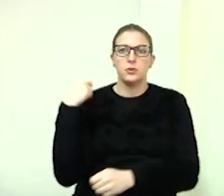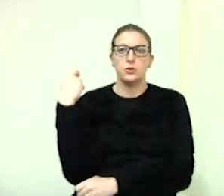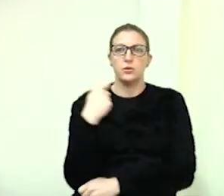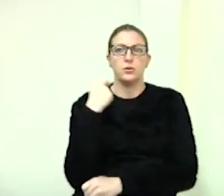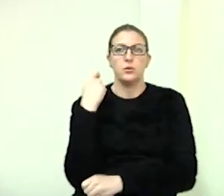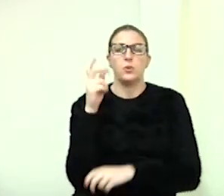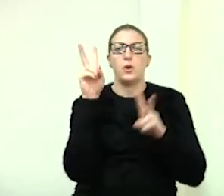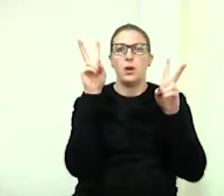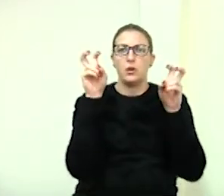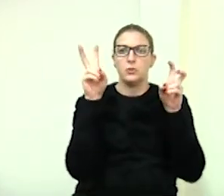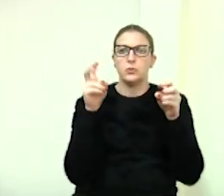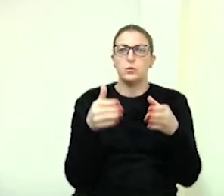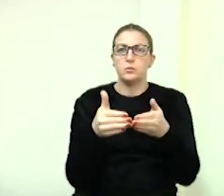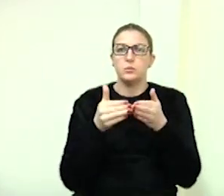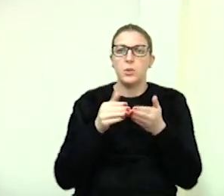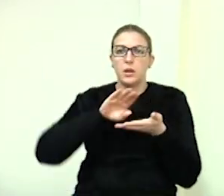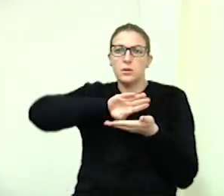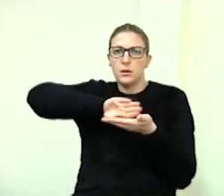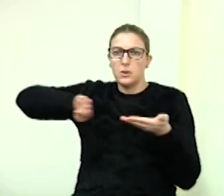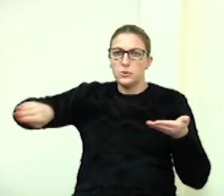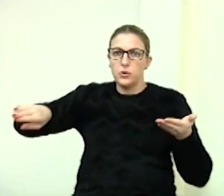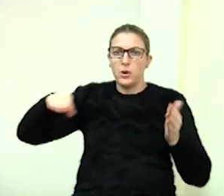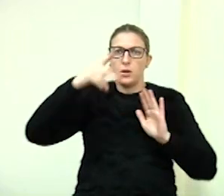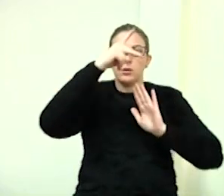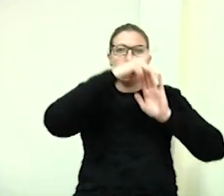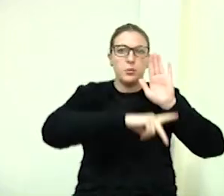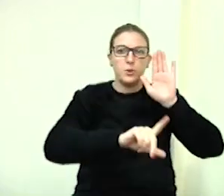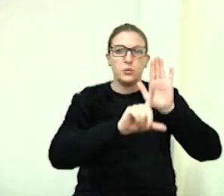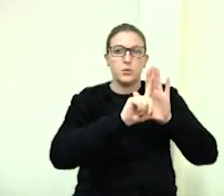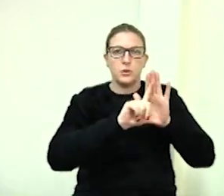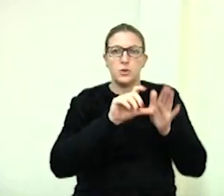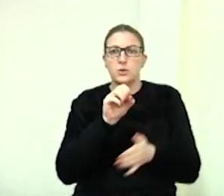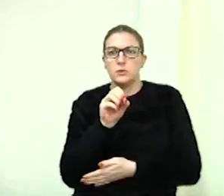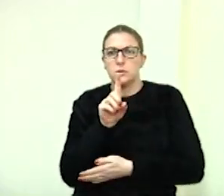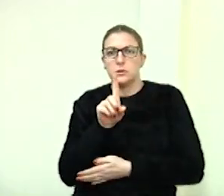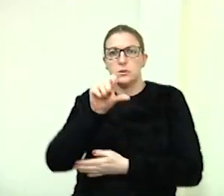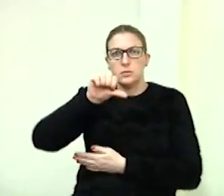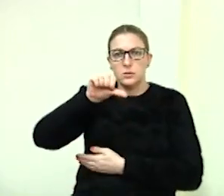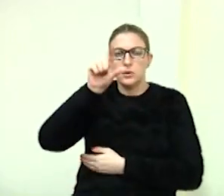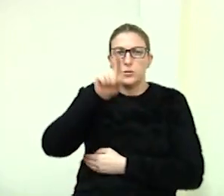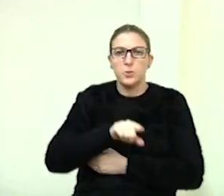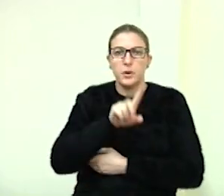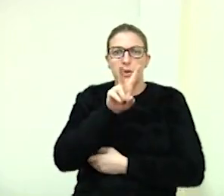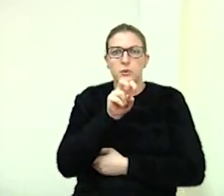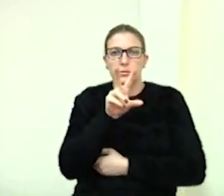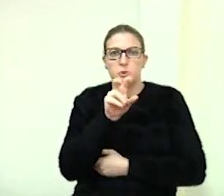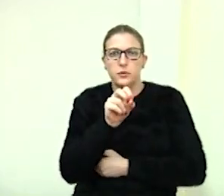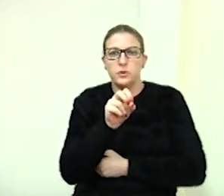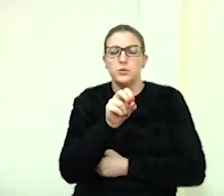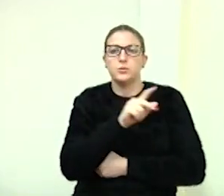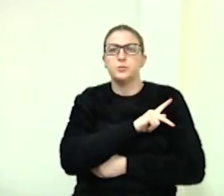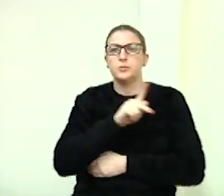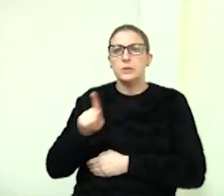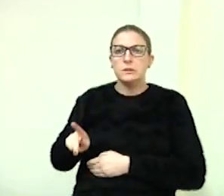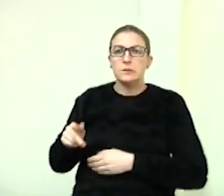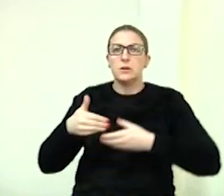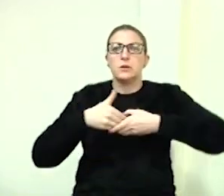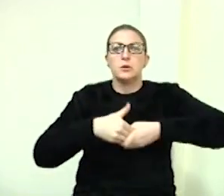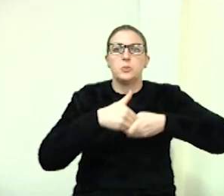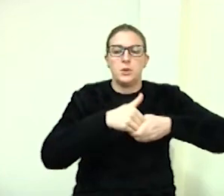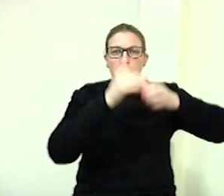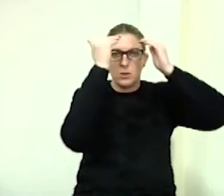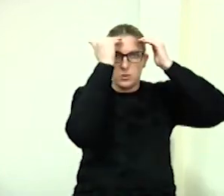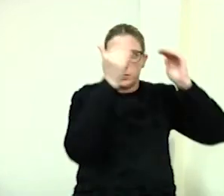Assunto. Solicito a retirada do projeto de lei executivo nº 019-2020. Sr. Presidente, ao cumprimentá-lo